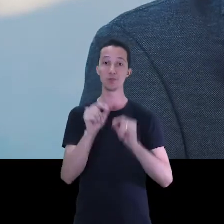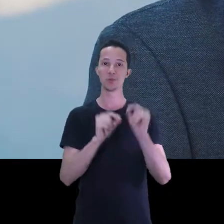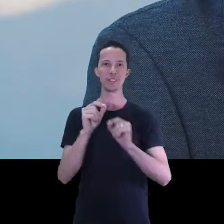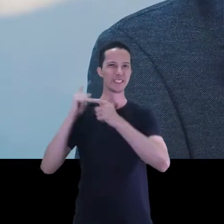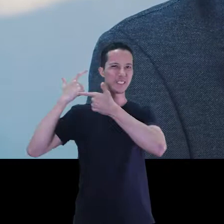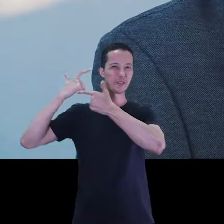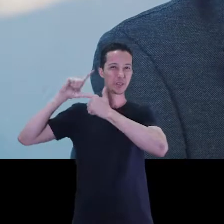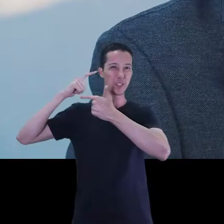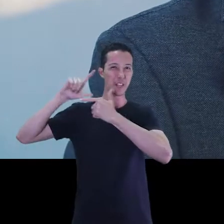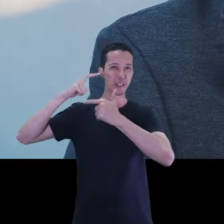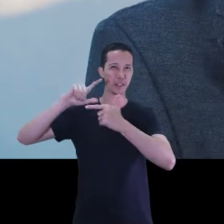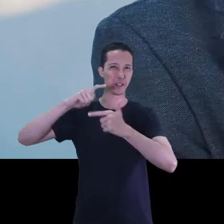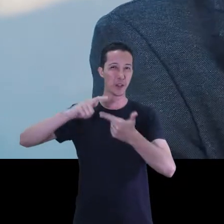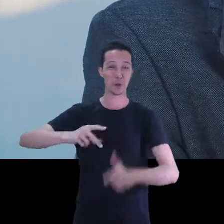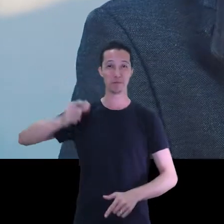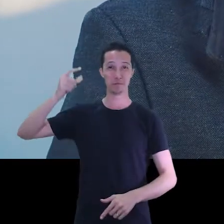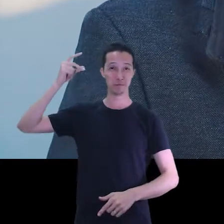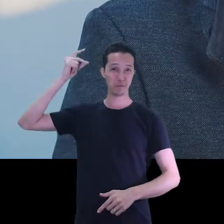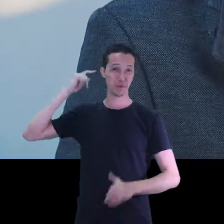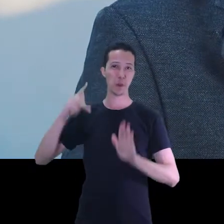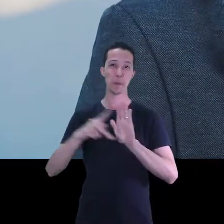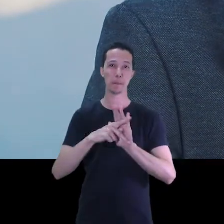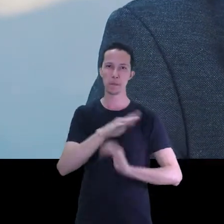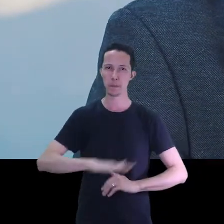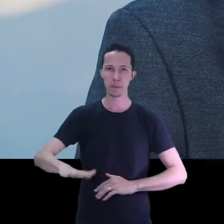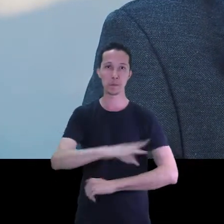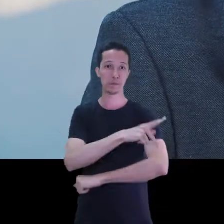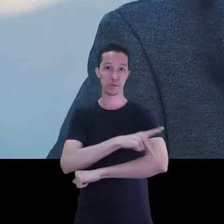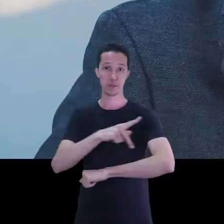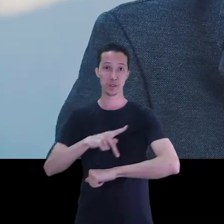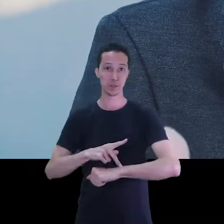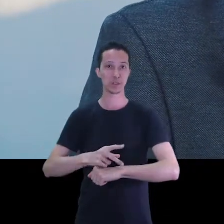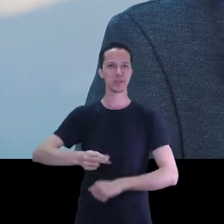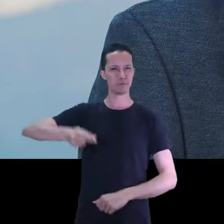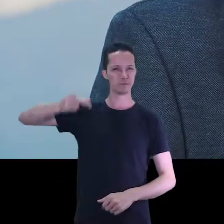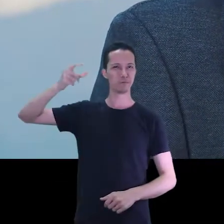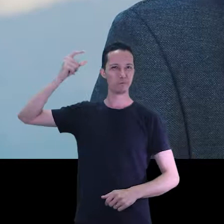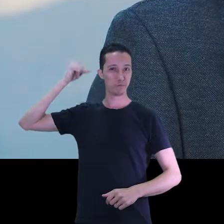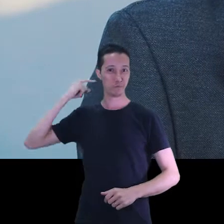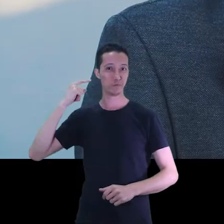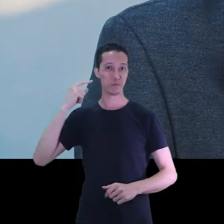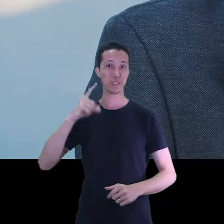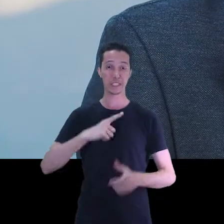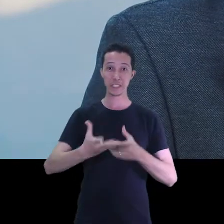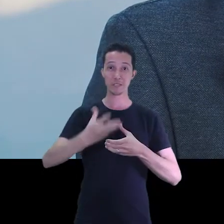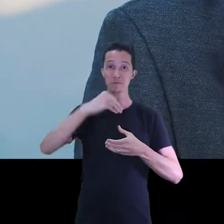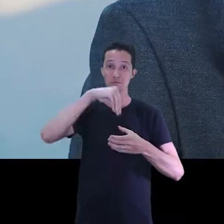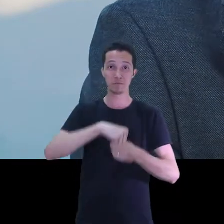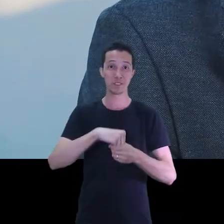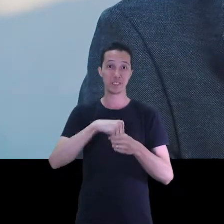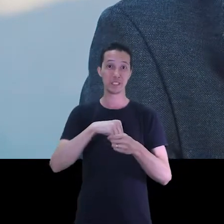numa tradição muito forte, uma tradição docente, né, que é secular e que está expressa